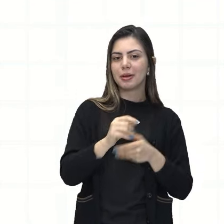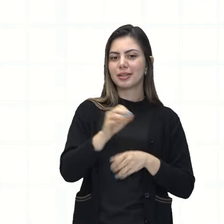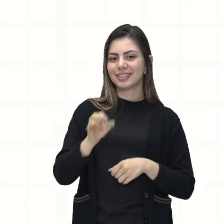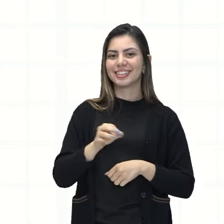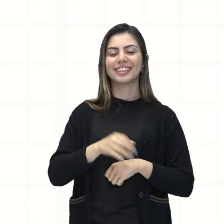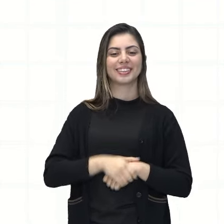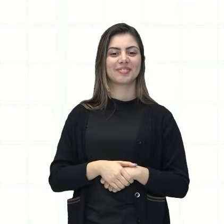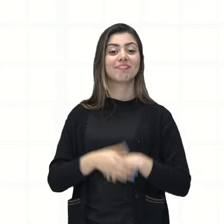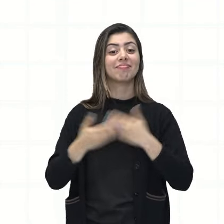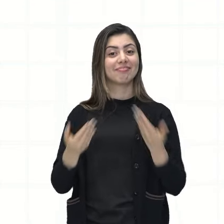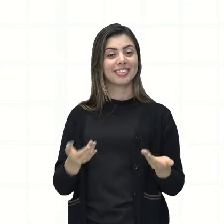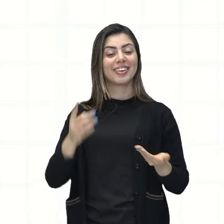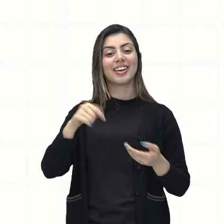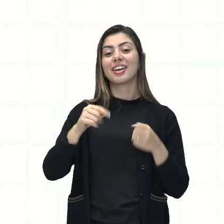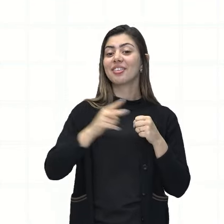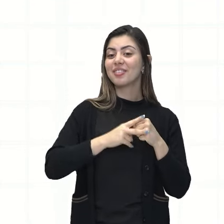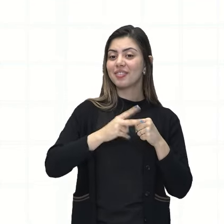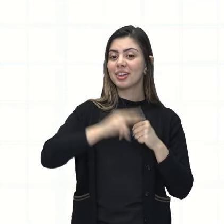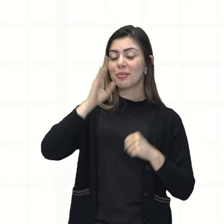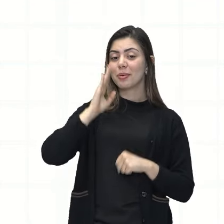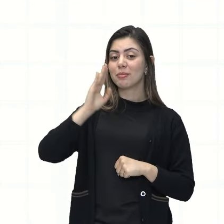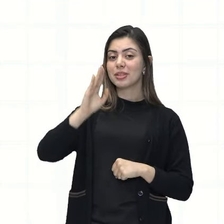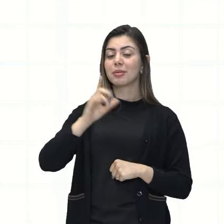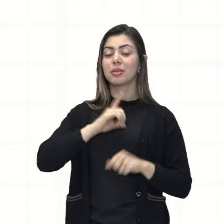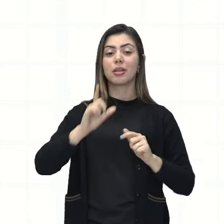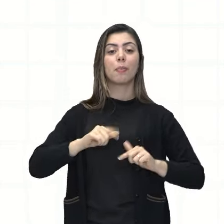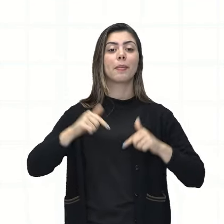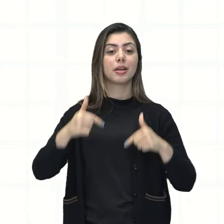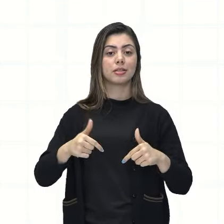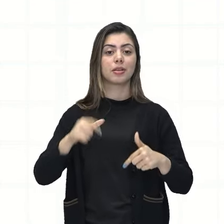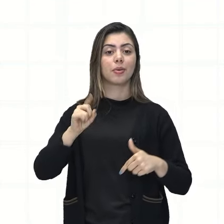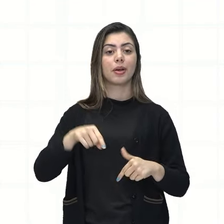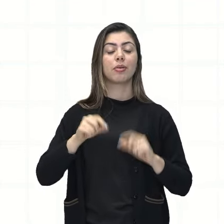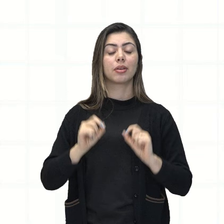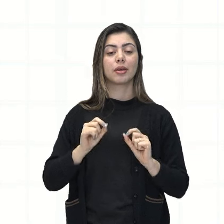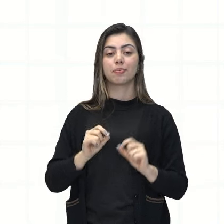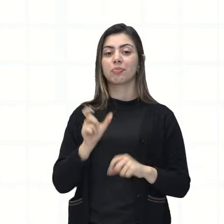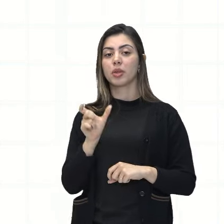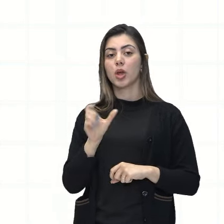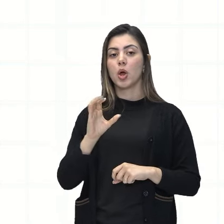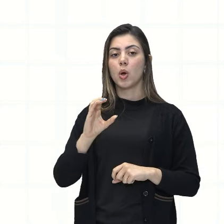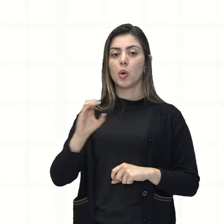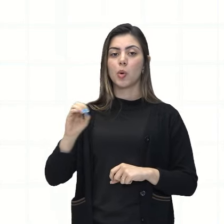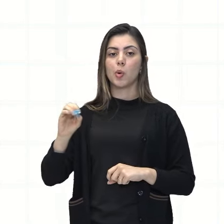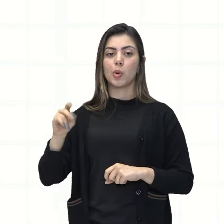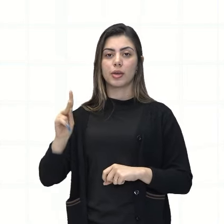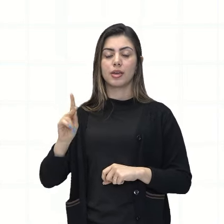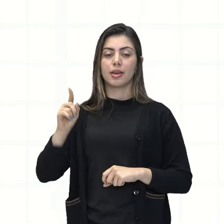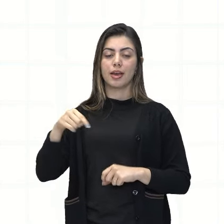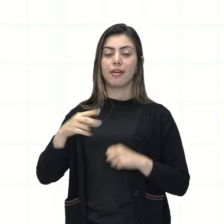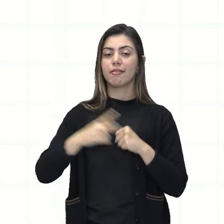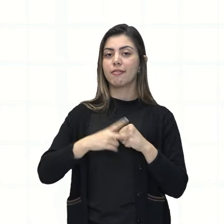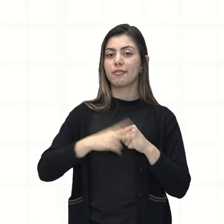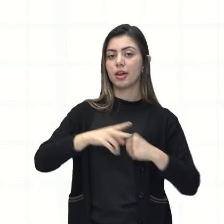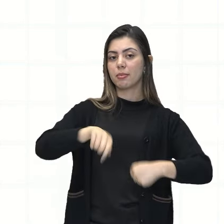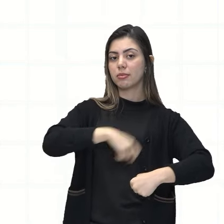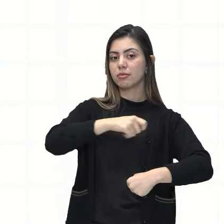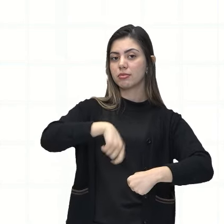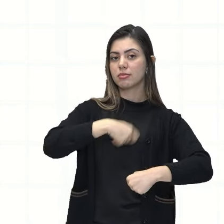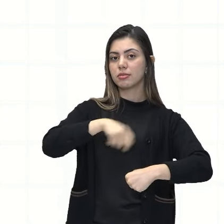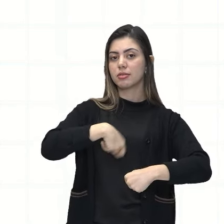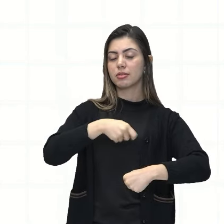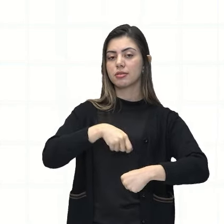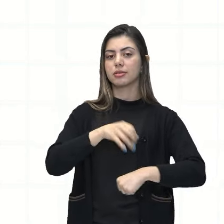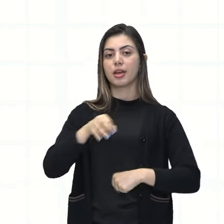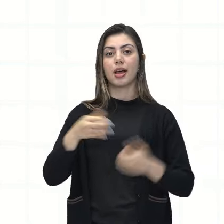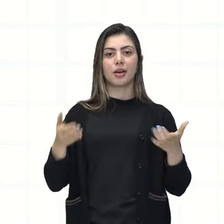verbo principal aqui da atividade que ela vai realizar é cook, né? Que é o verbo cozinhar, right? Então, vamos